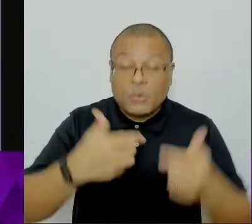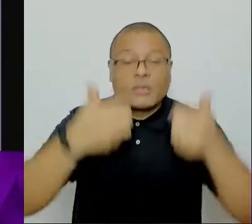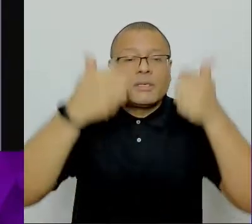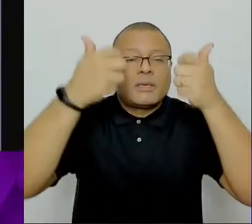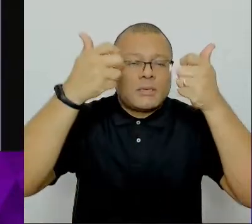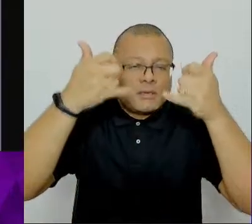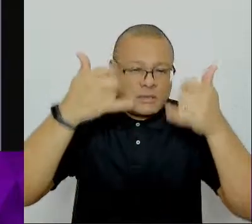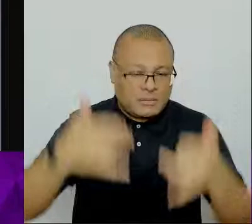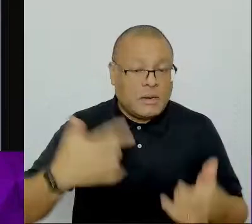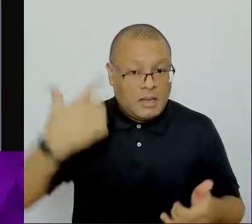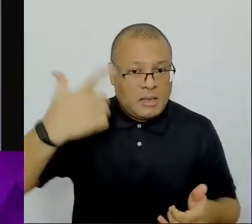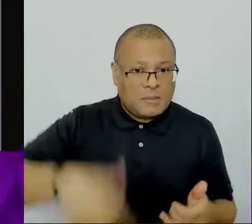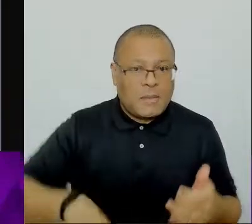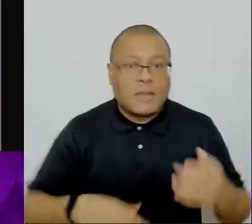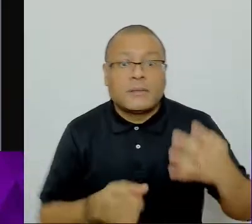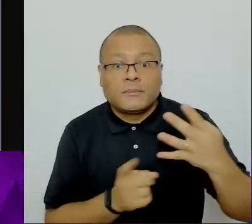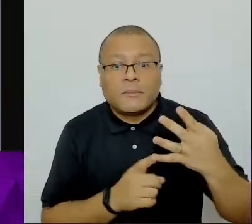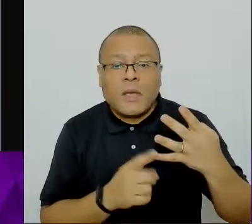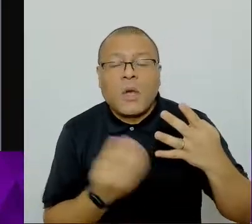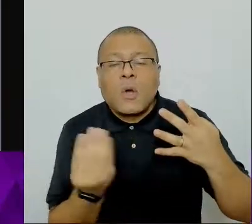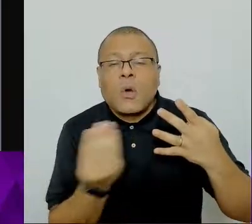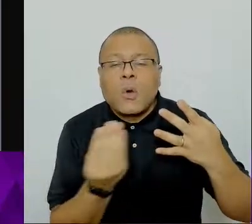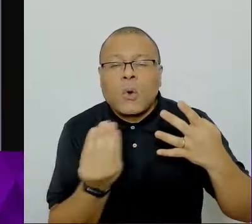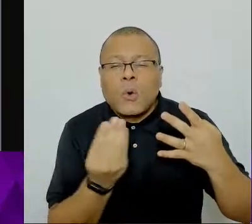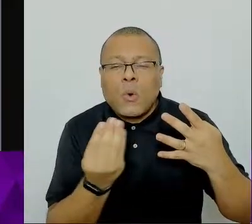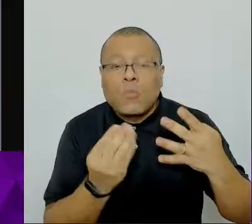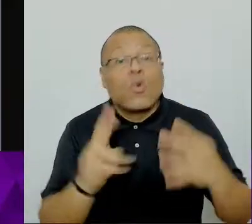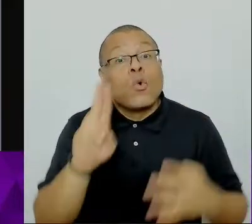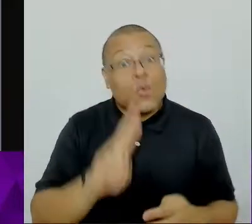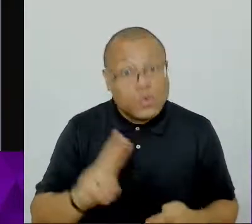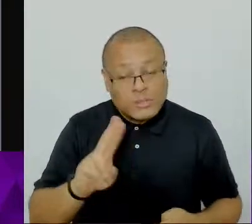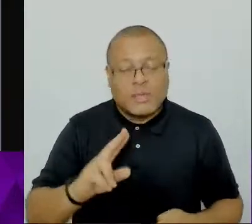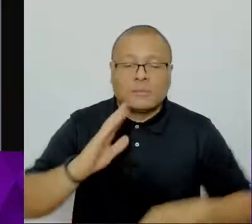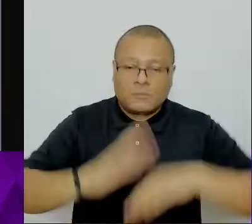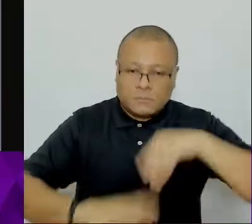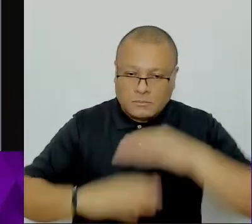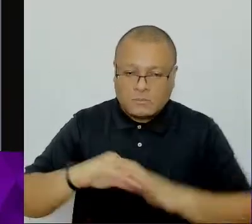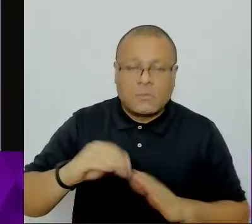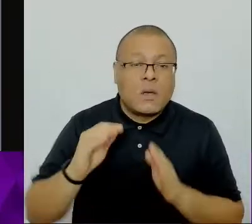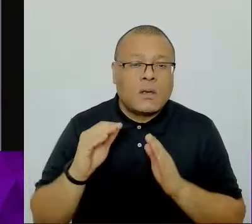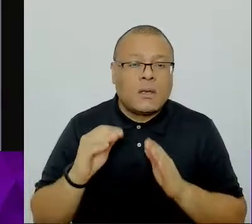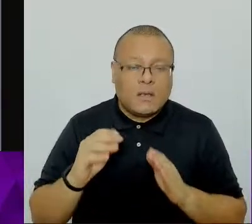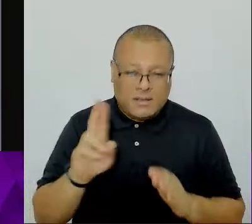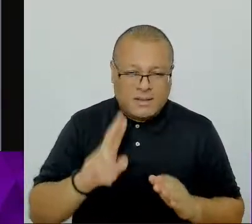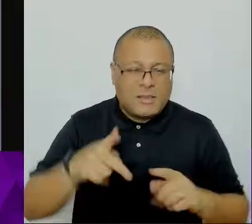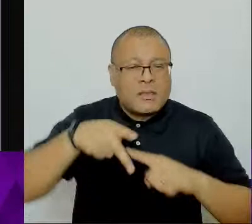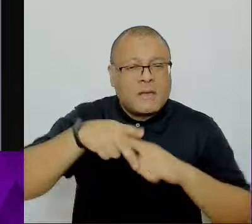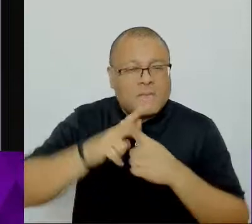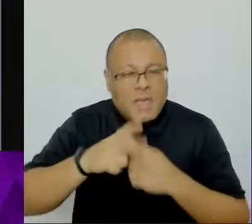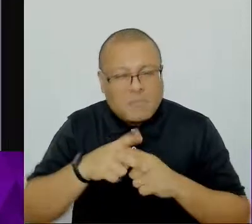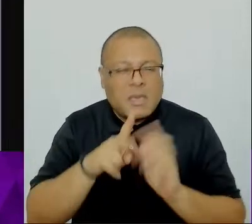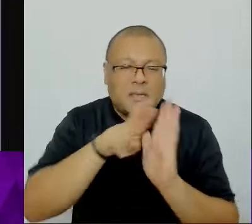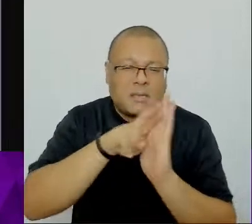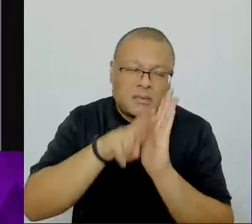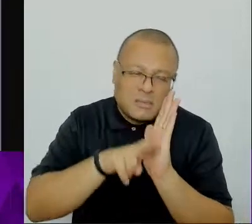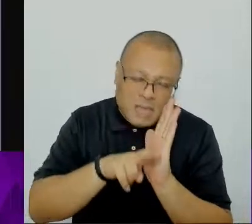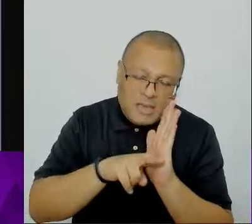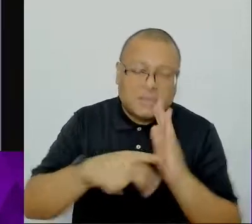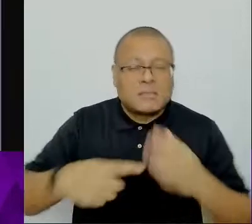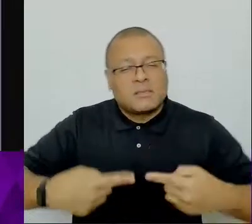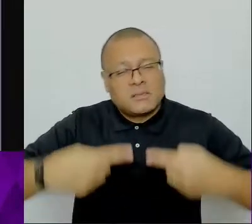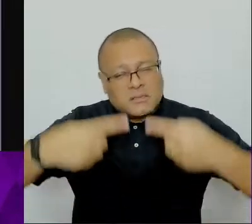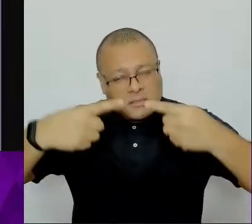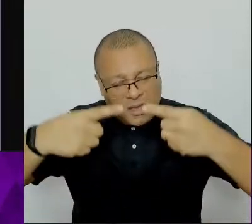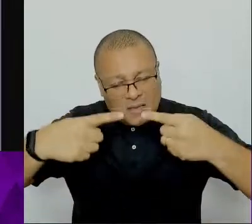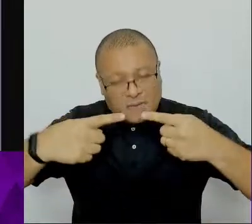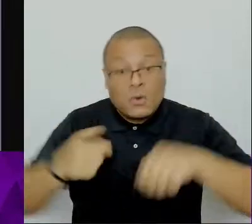sobre como que a gente coloca em produção e que tipo de ferramenta, requisitos que a gente tem, desafios